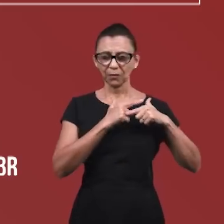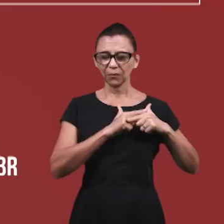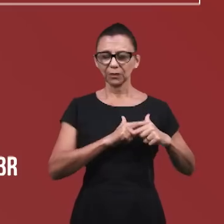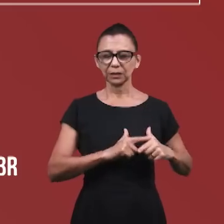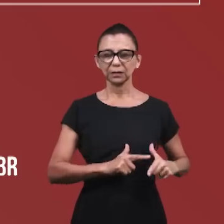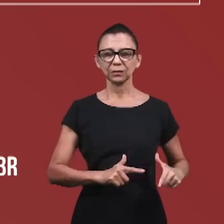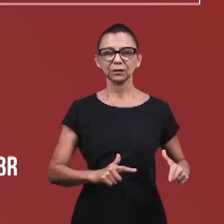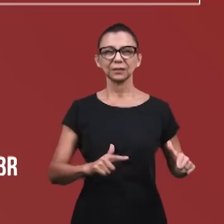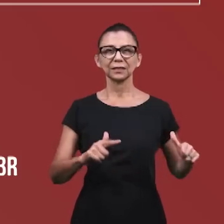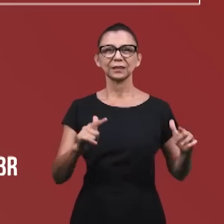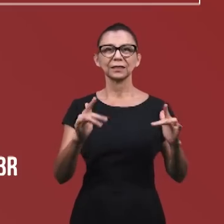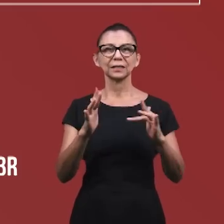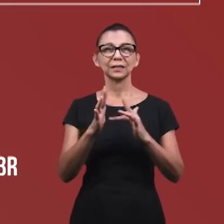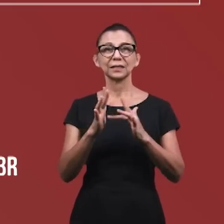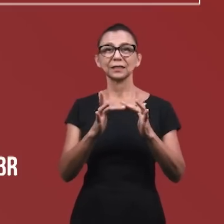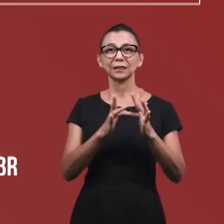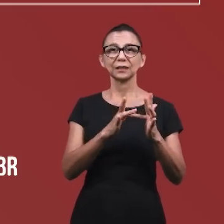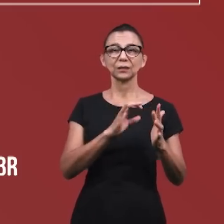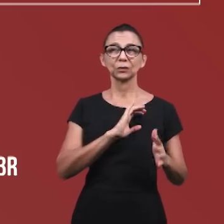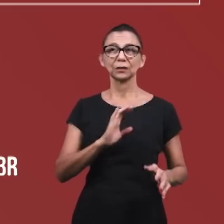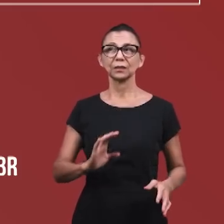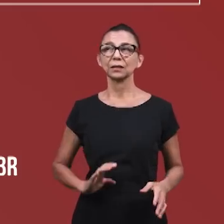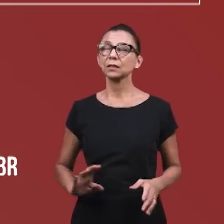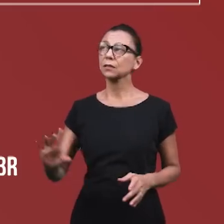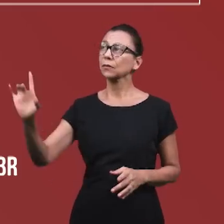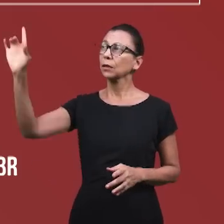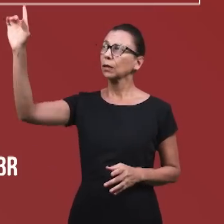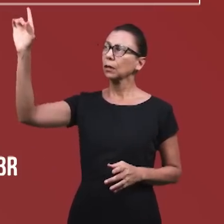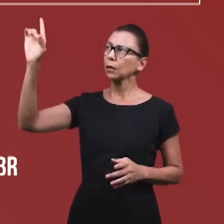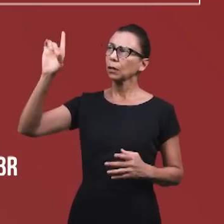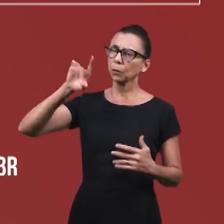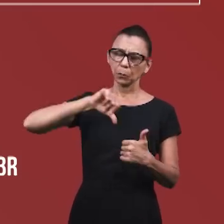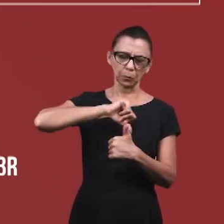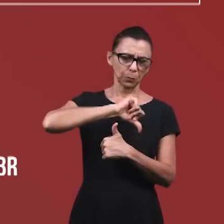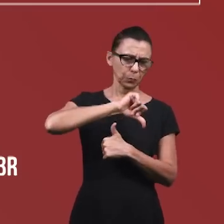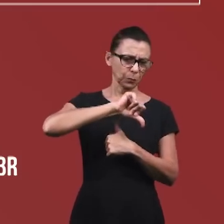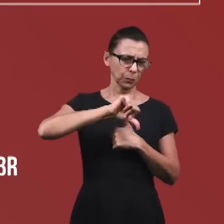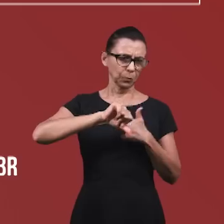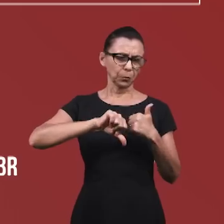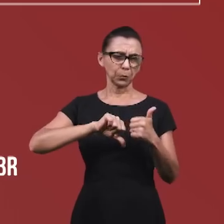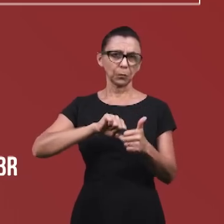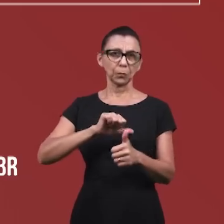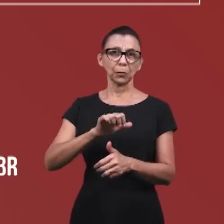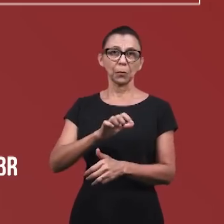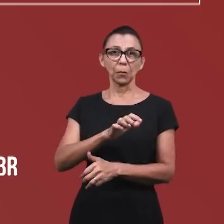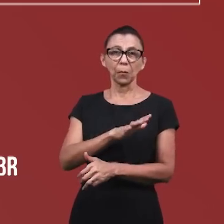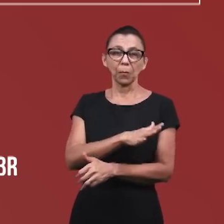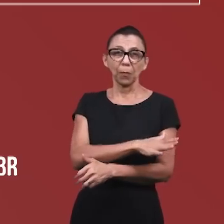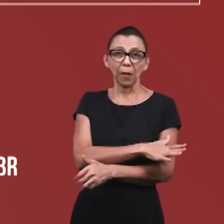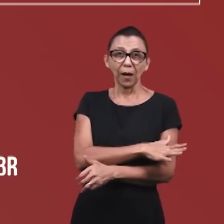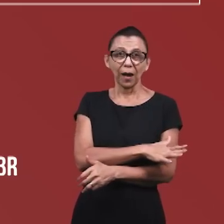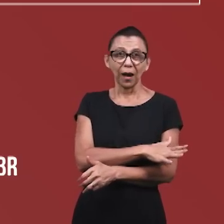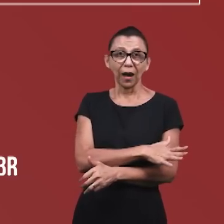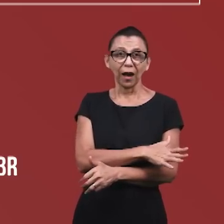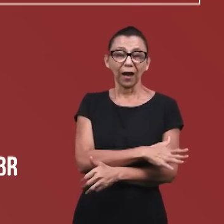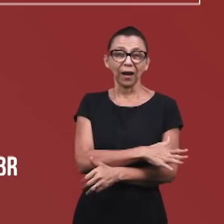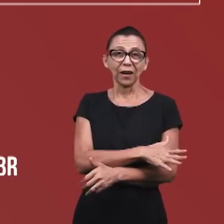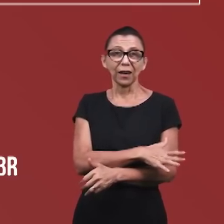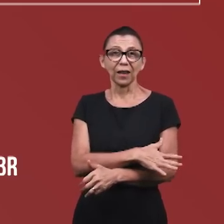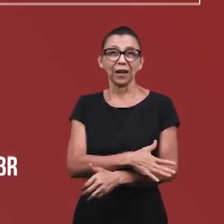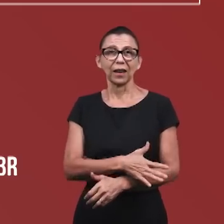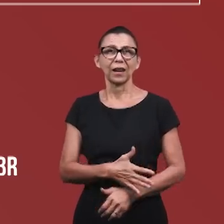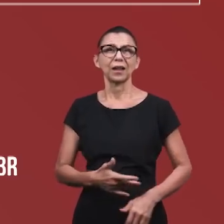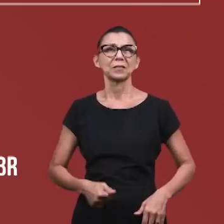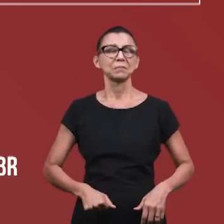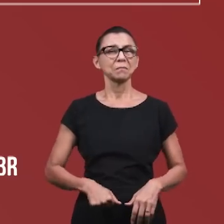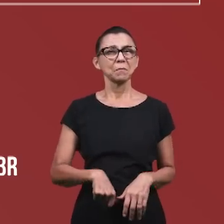vazia, Jesus Cristo transformou. Não tinha paz